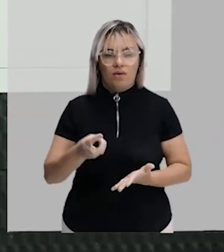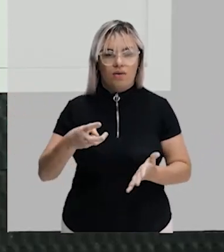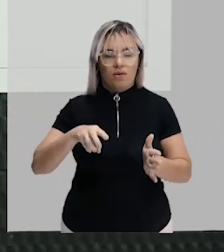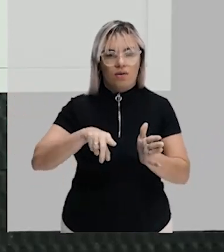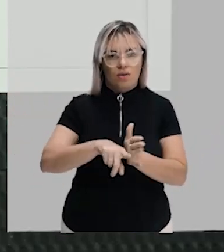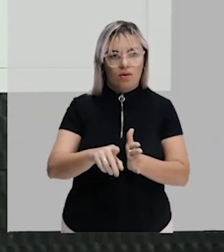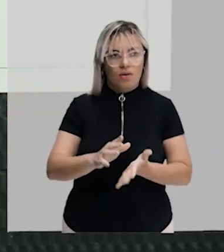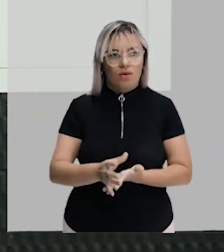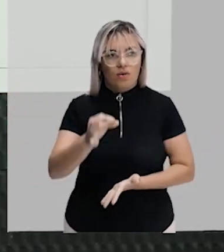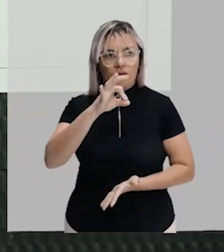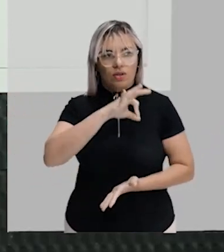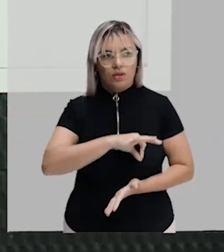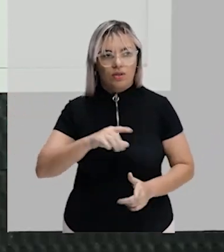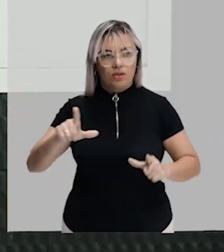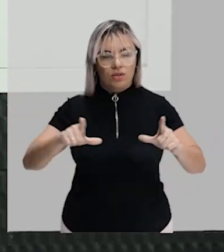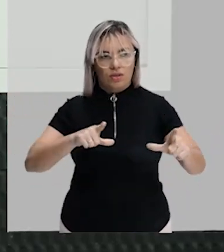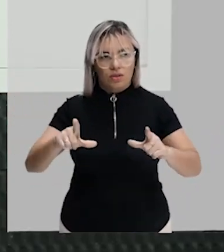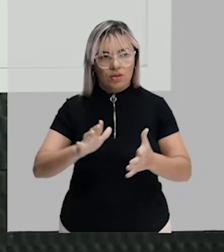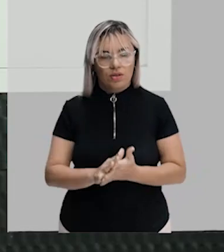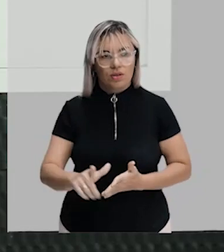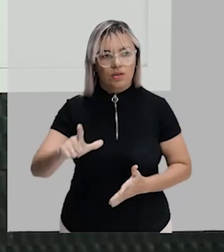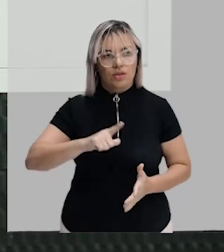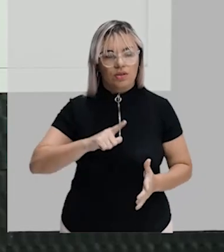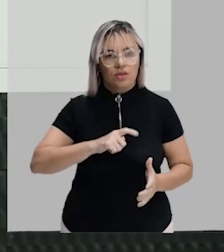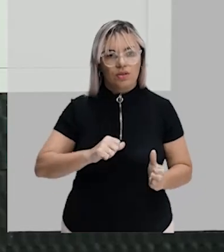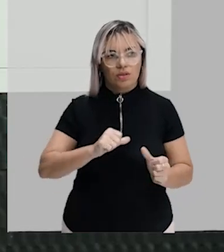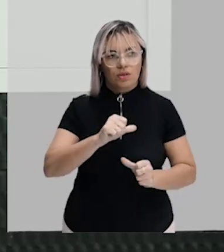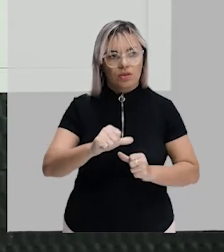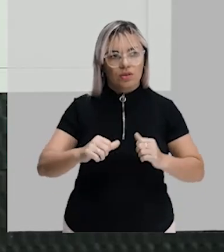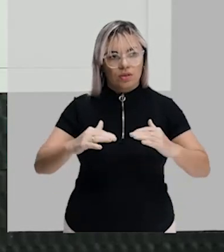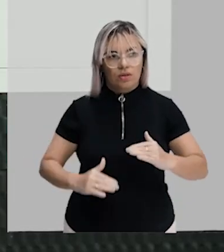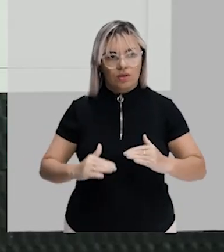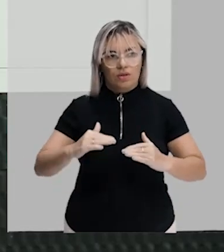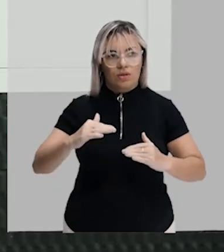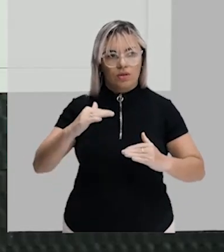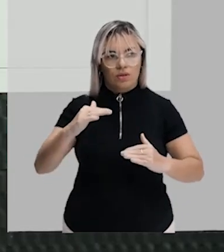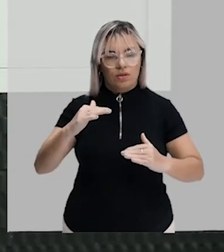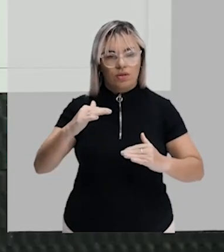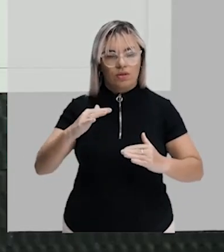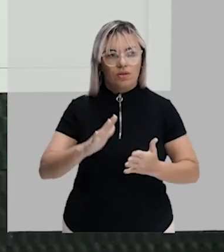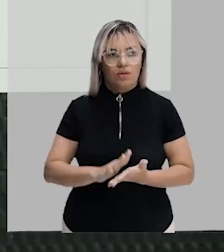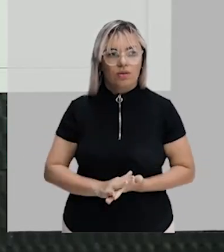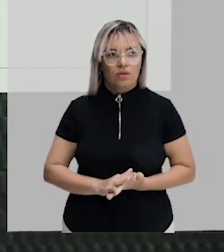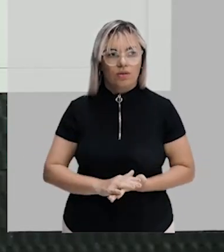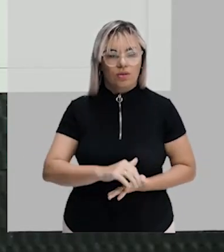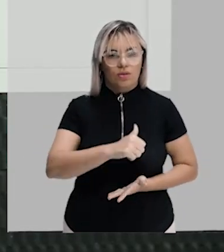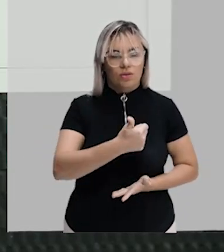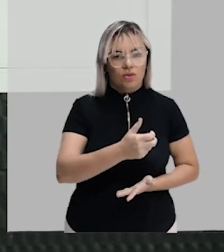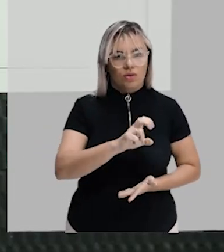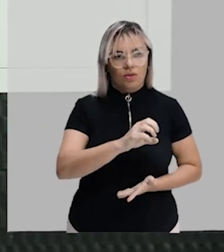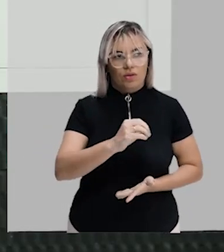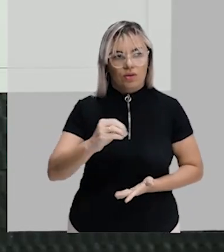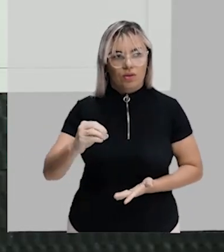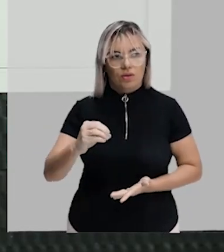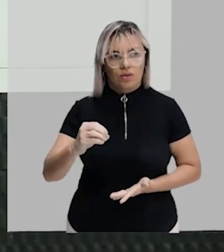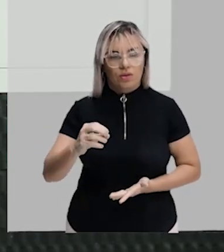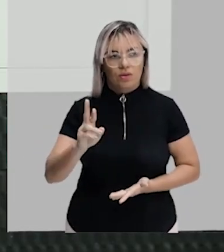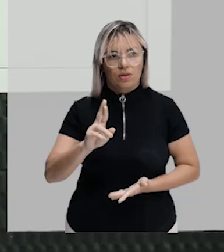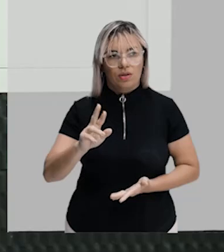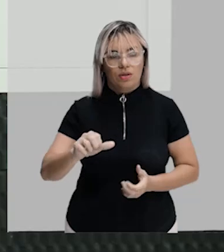funcionários sofreu um aumento e passou de R$ 1.500 para R$